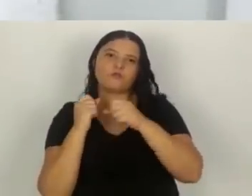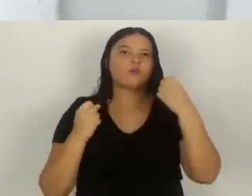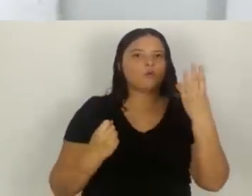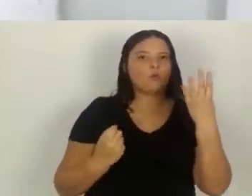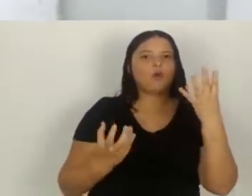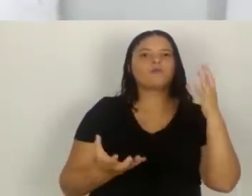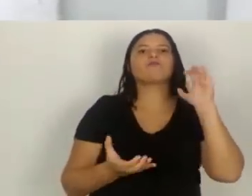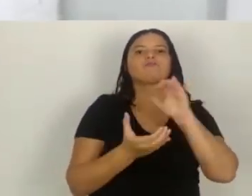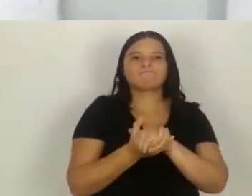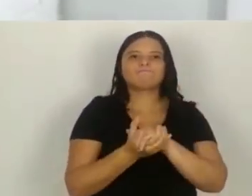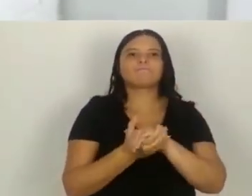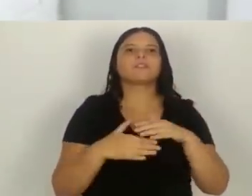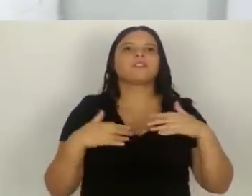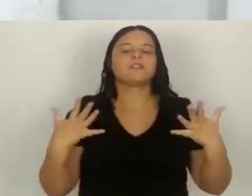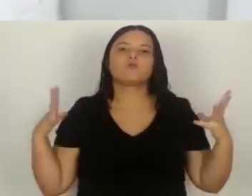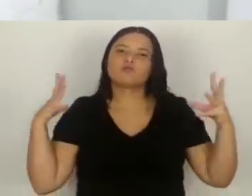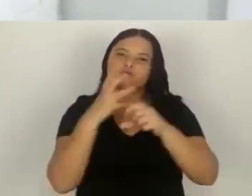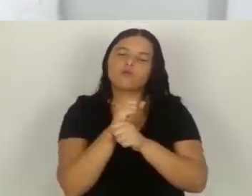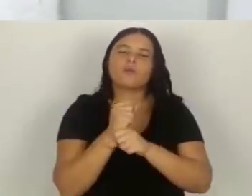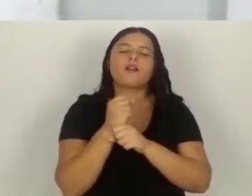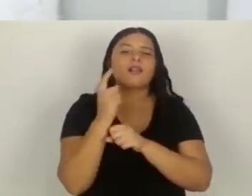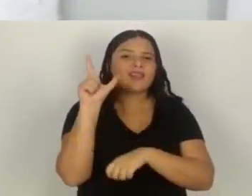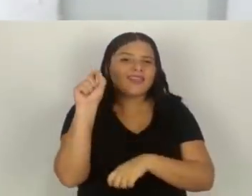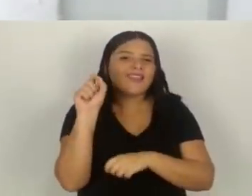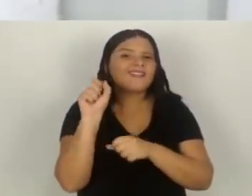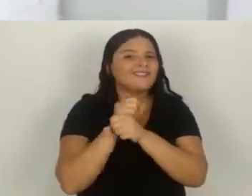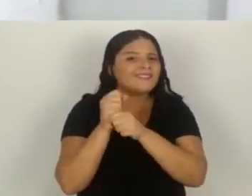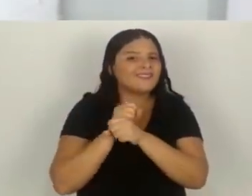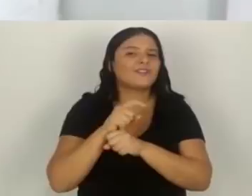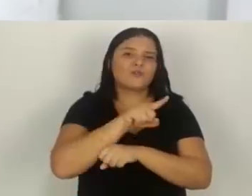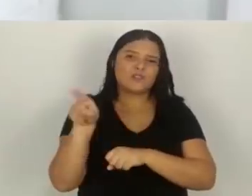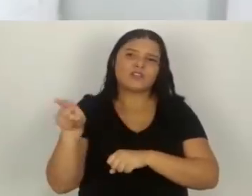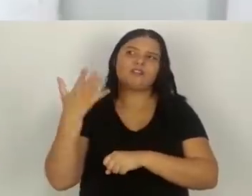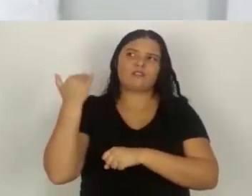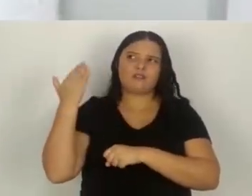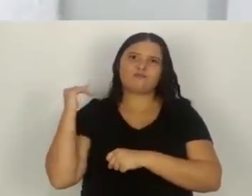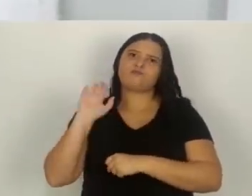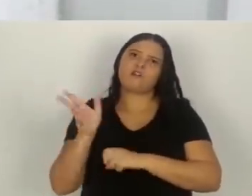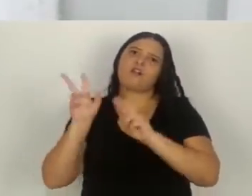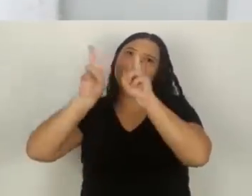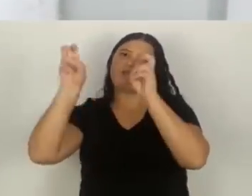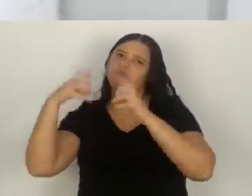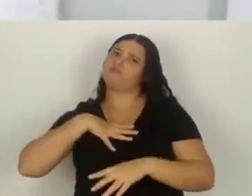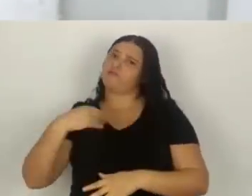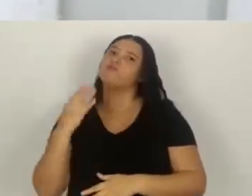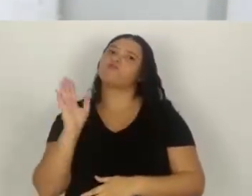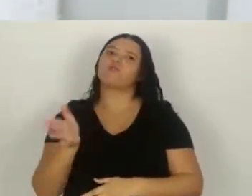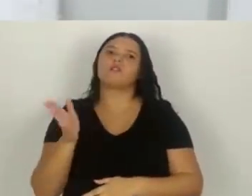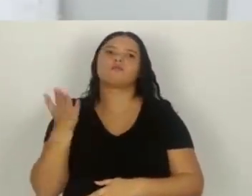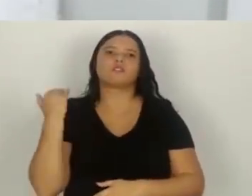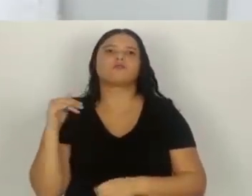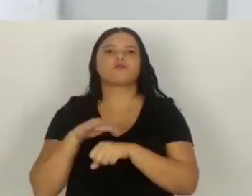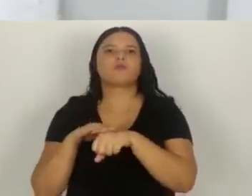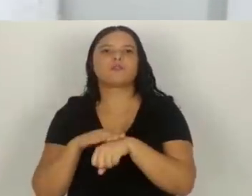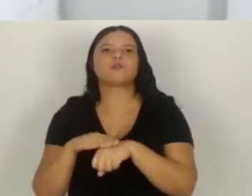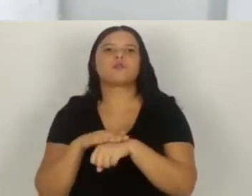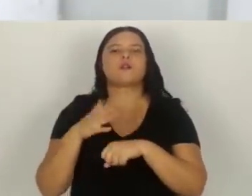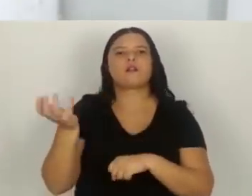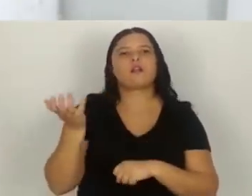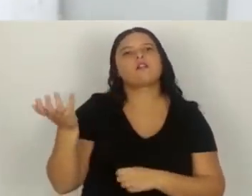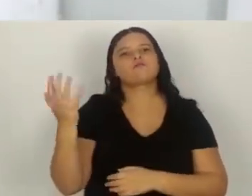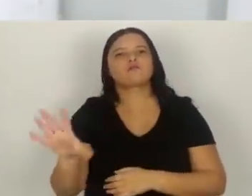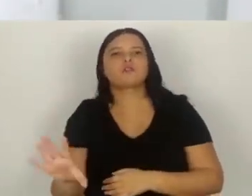casada há 4, foram 10 anos de namoro. Em 10 anos de namoro, eu acredito que vocês tenham conversado sobre isso, né?